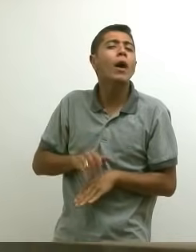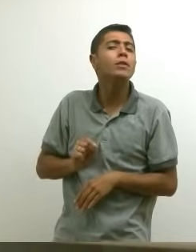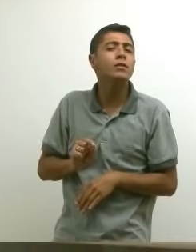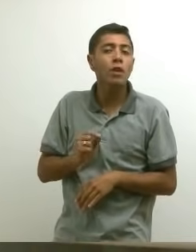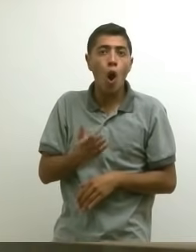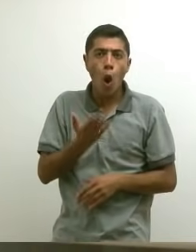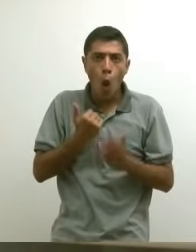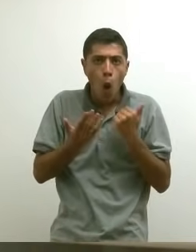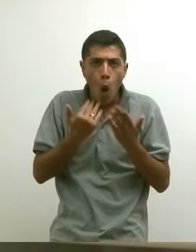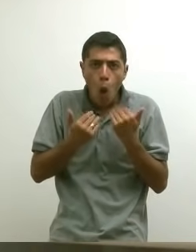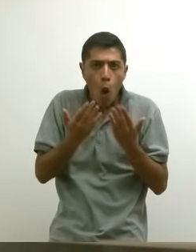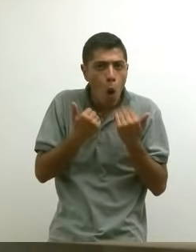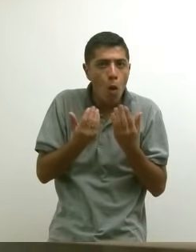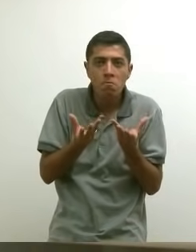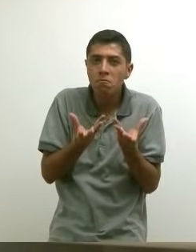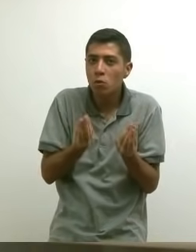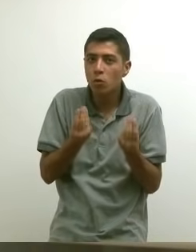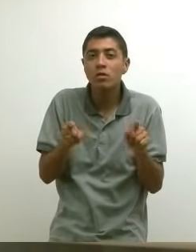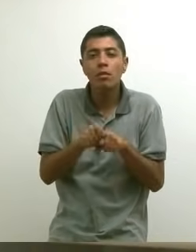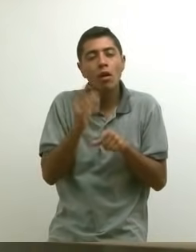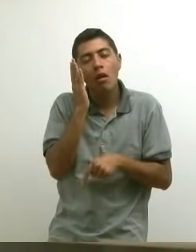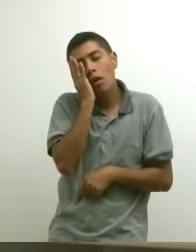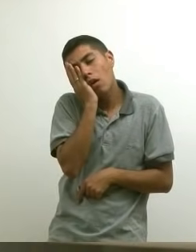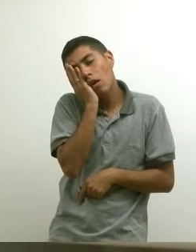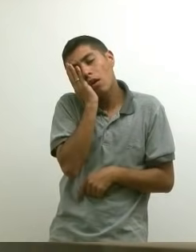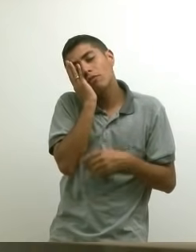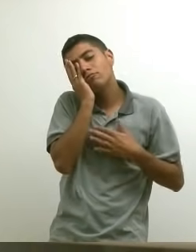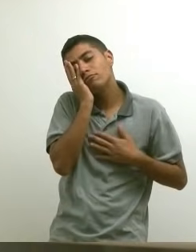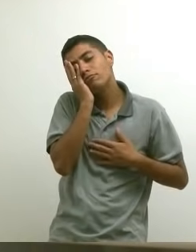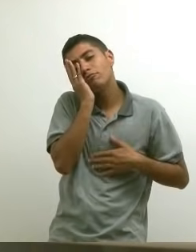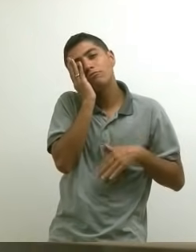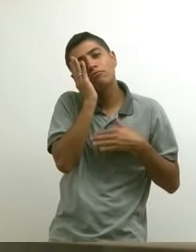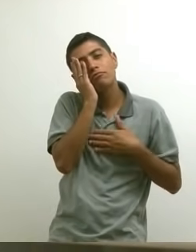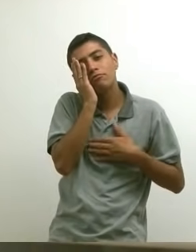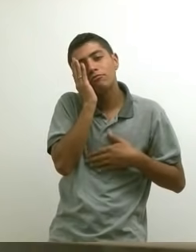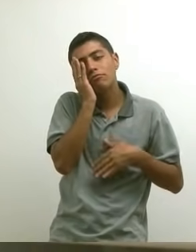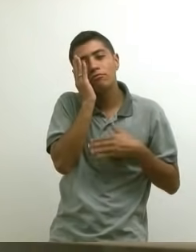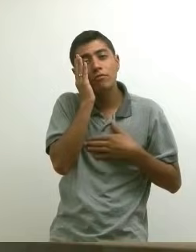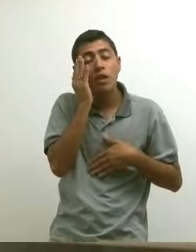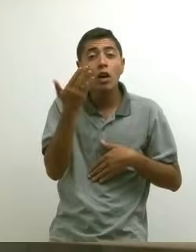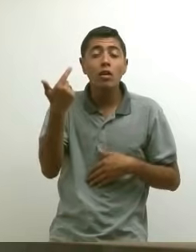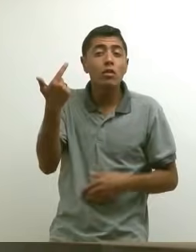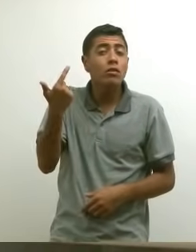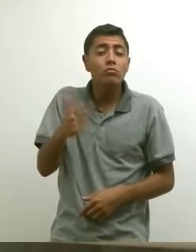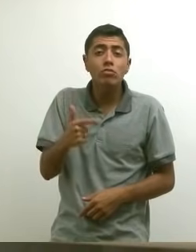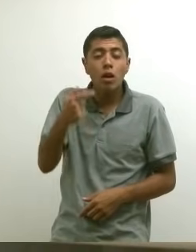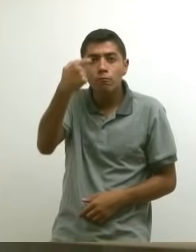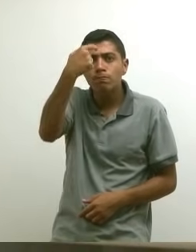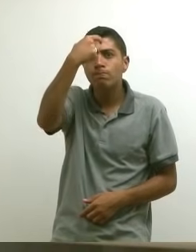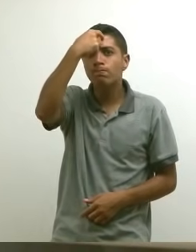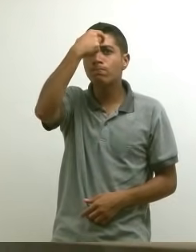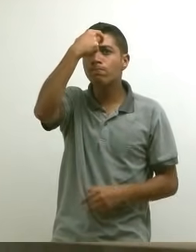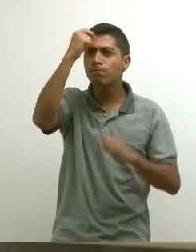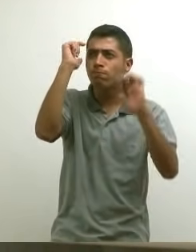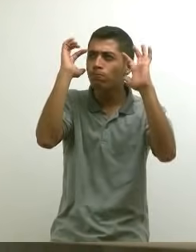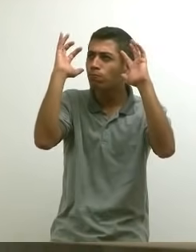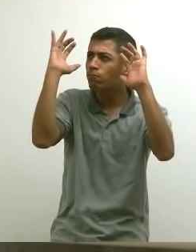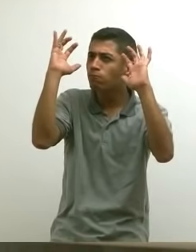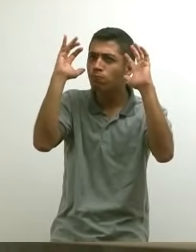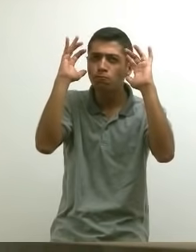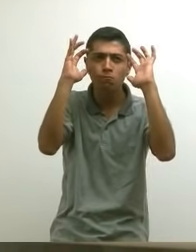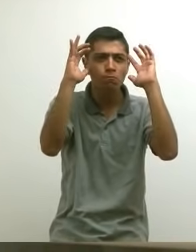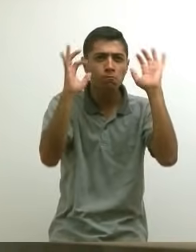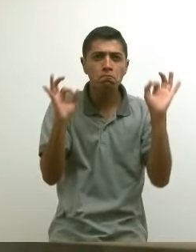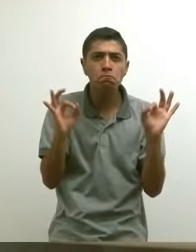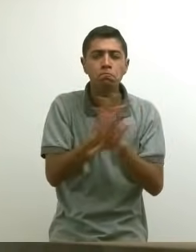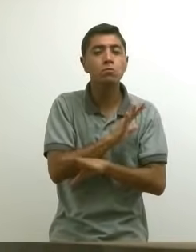primeira infância quanto mais jovem é caracterizada por comer e dormir muito inconsciente ou seja ela está muito mais no